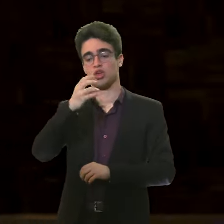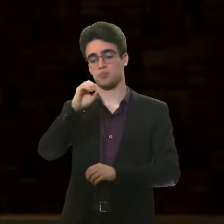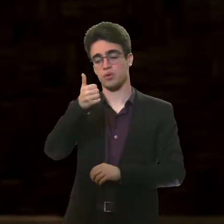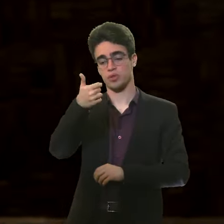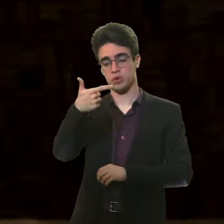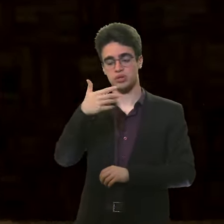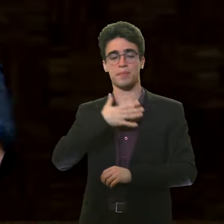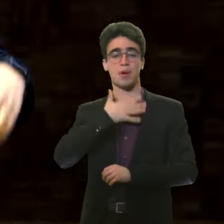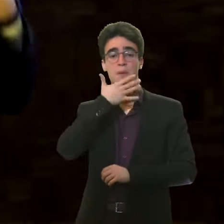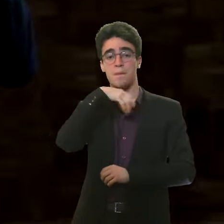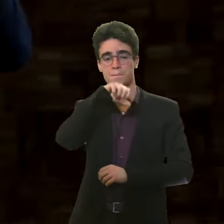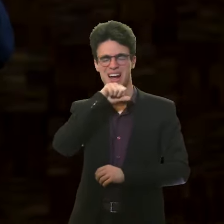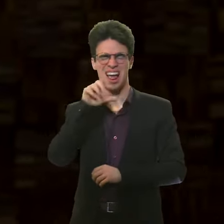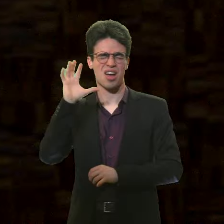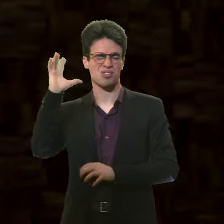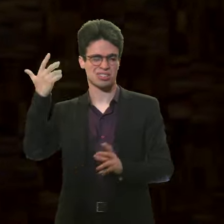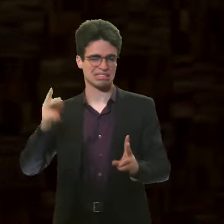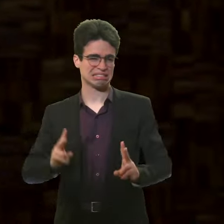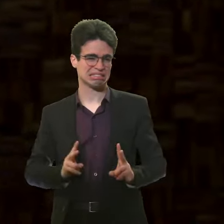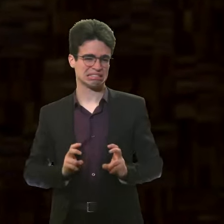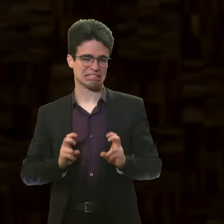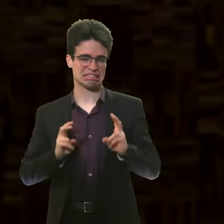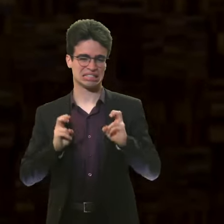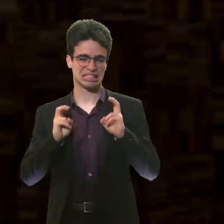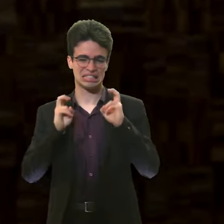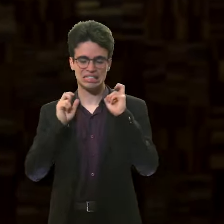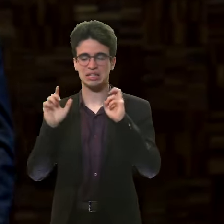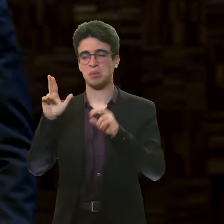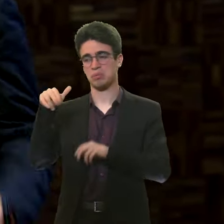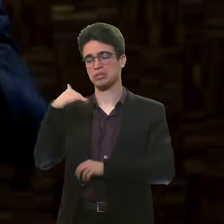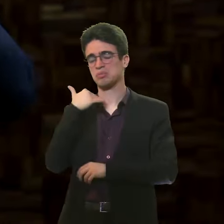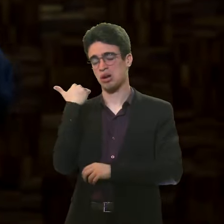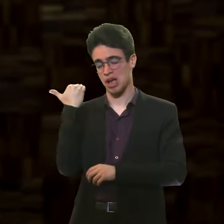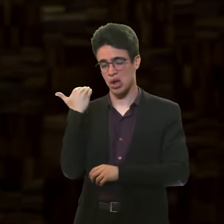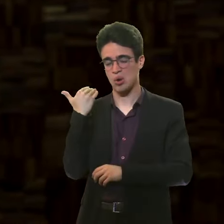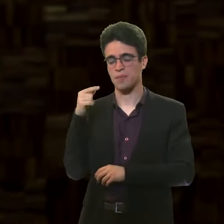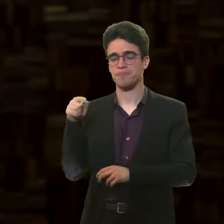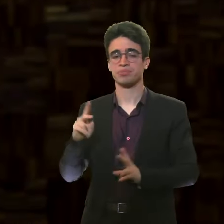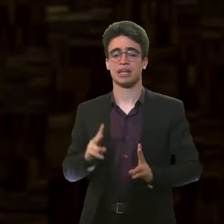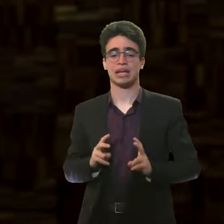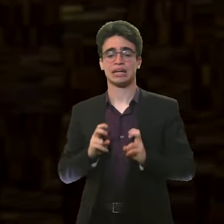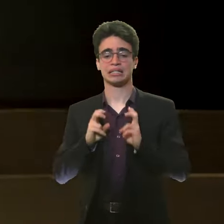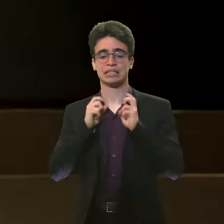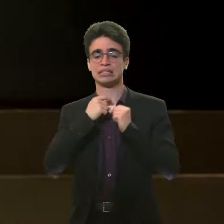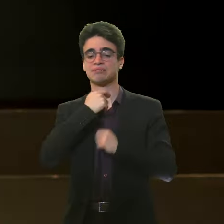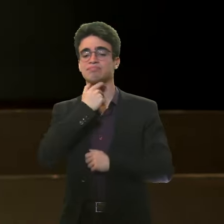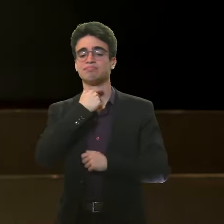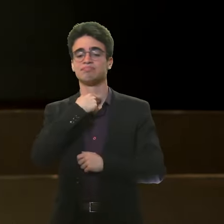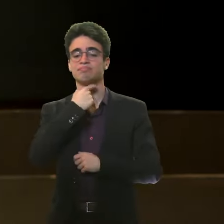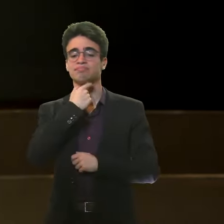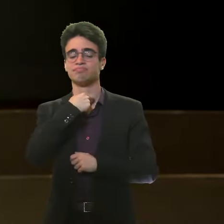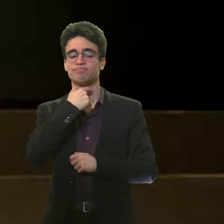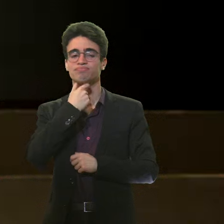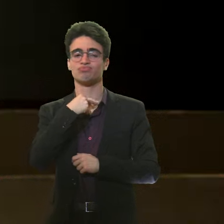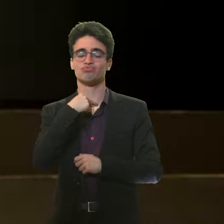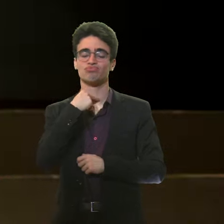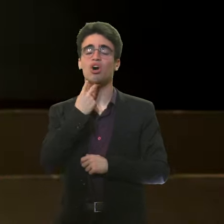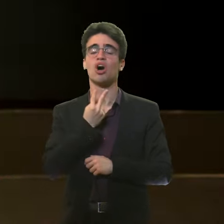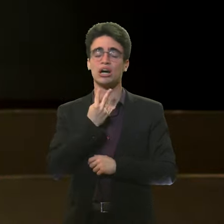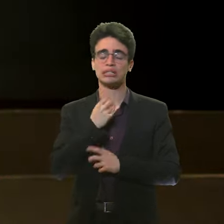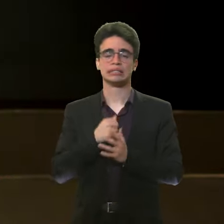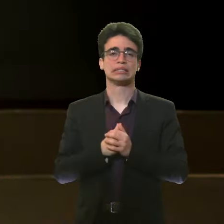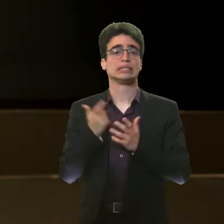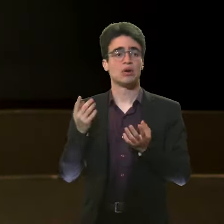doente, ele teve câncer, doença que levou ele. Câncer na região das cordas vocais. E ali no final